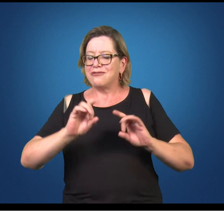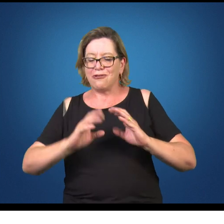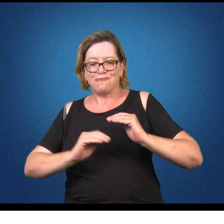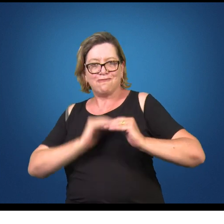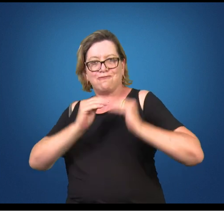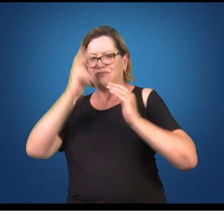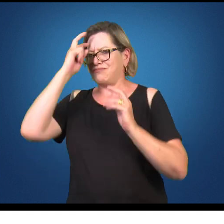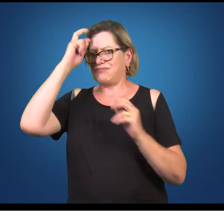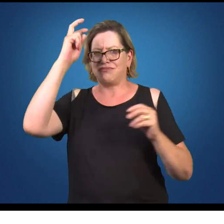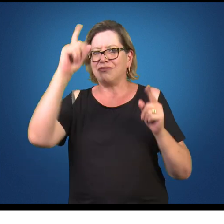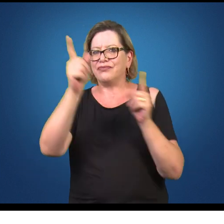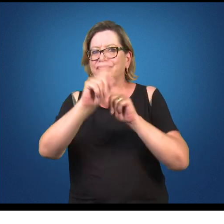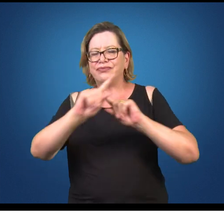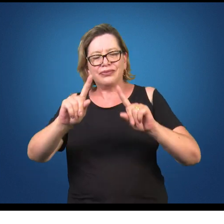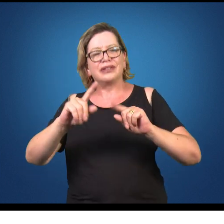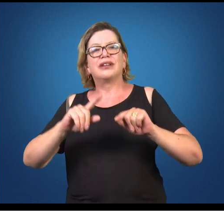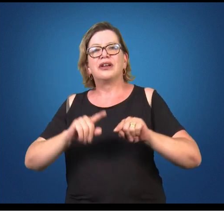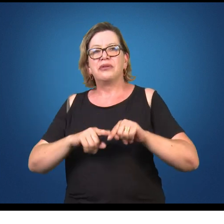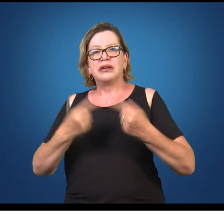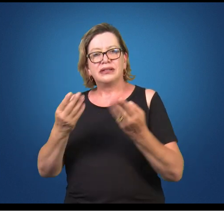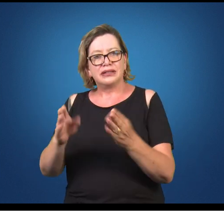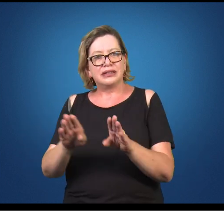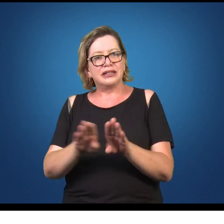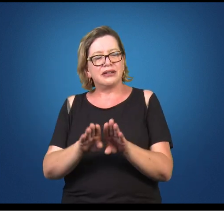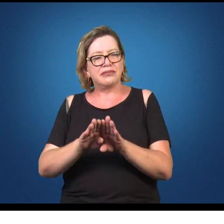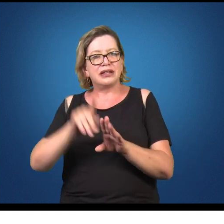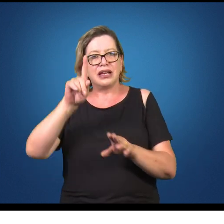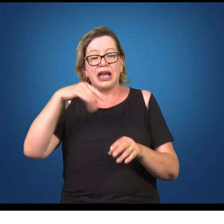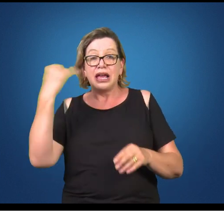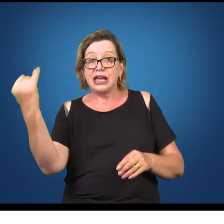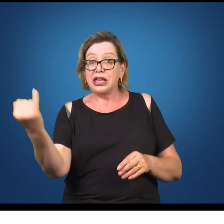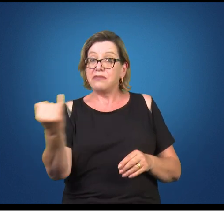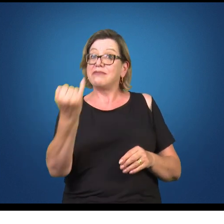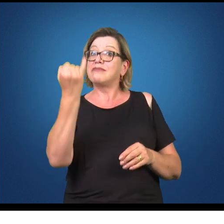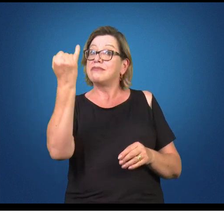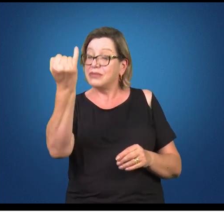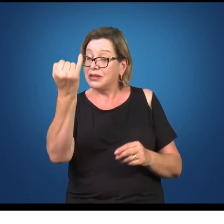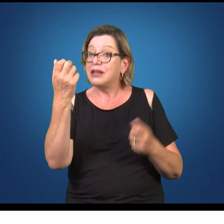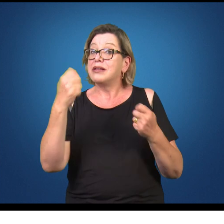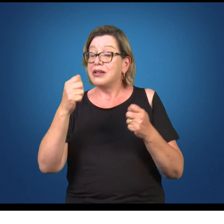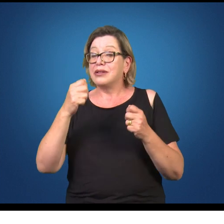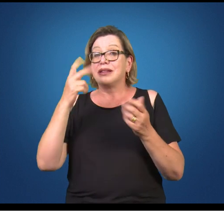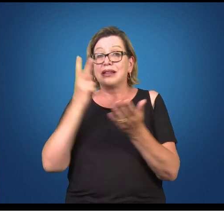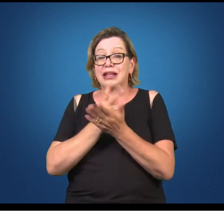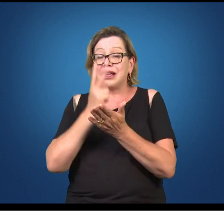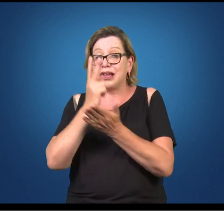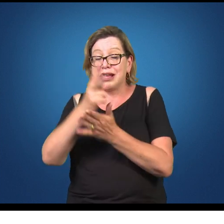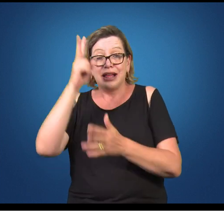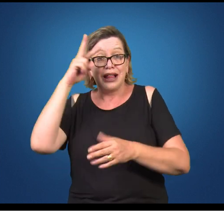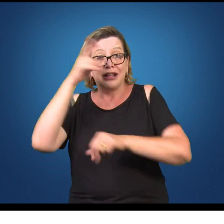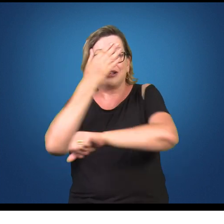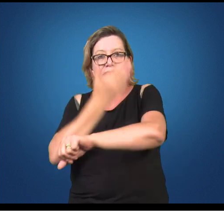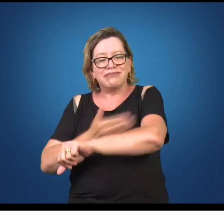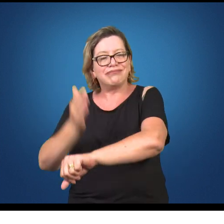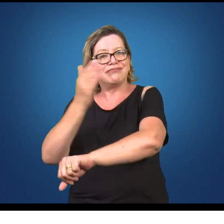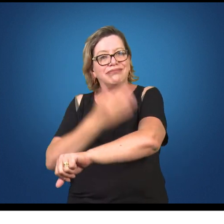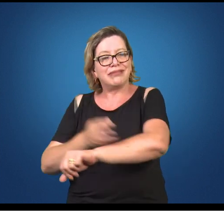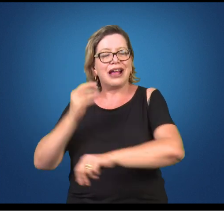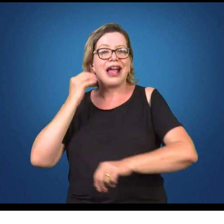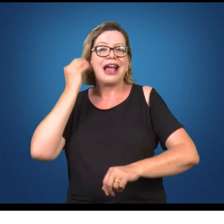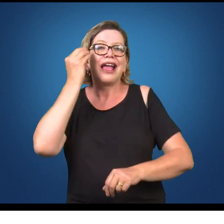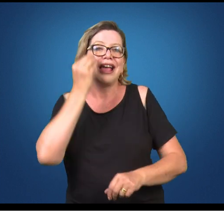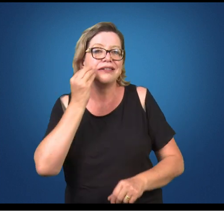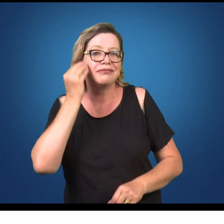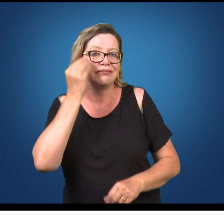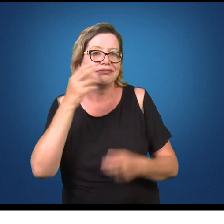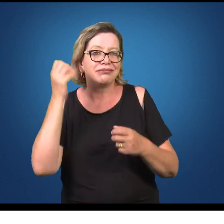desenvolvimento cognitivo, porque eu acho que é fundamental não esquecer desse aspecto prático. Uhum. Então, você